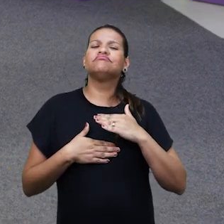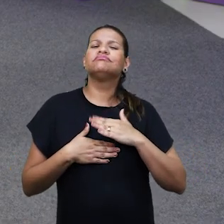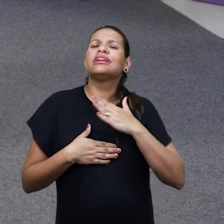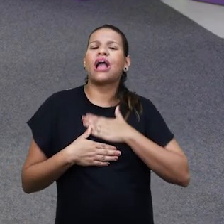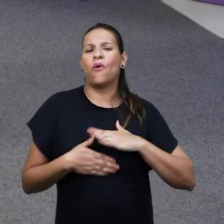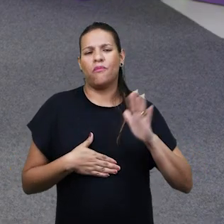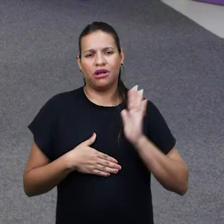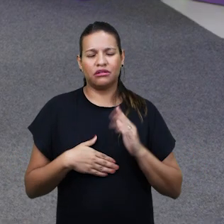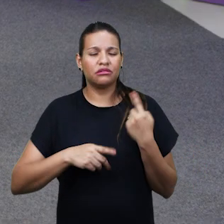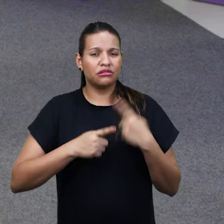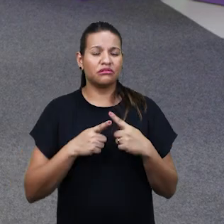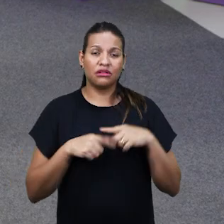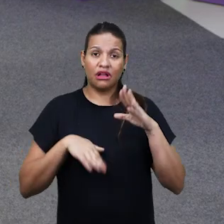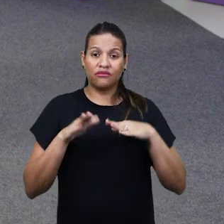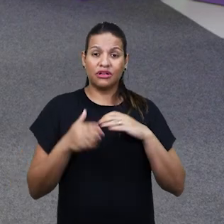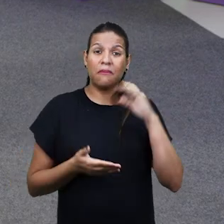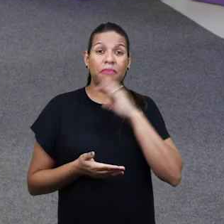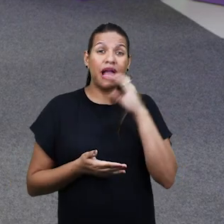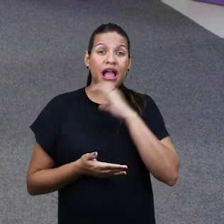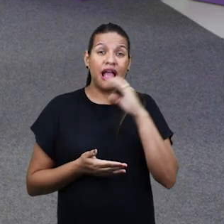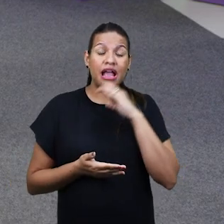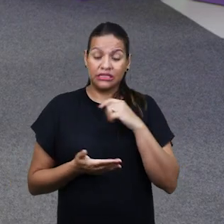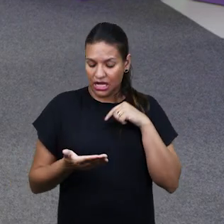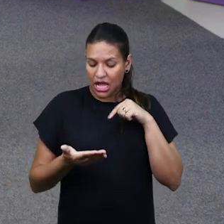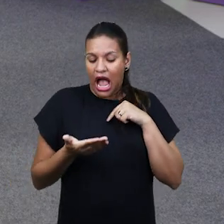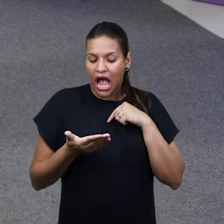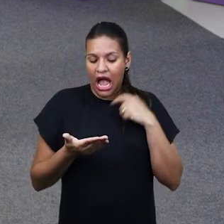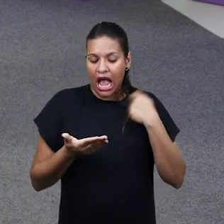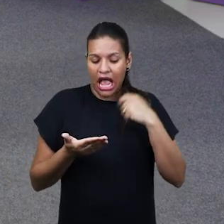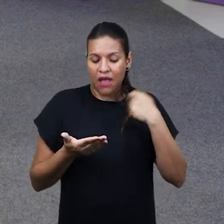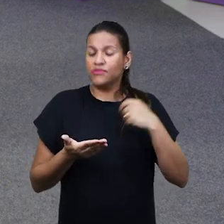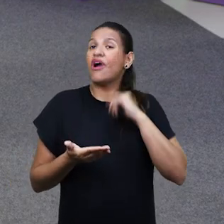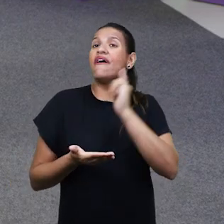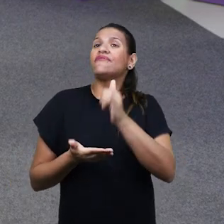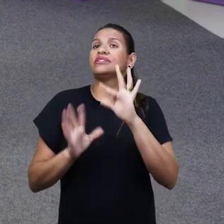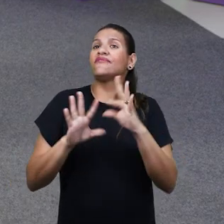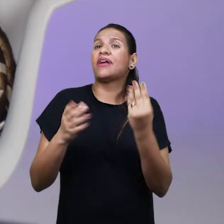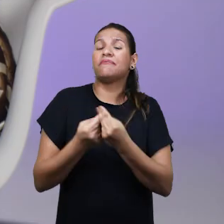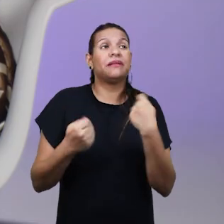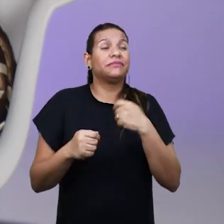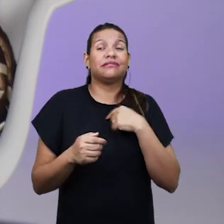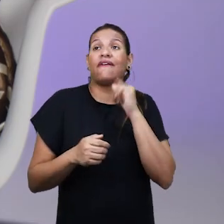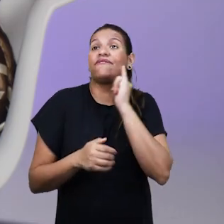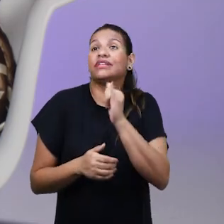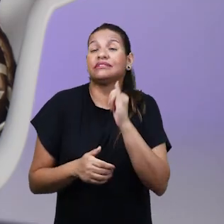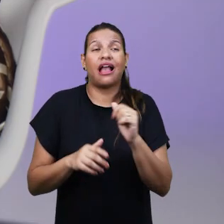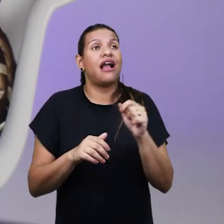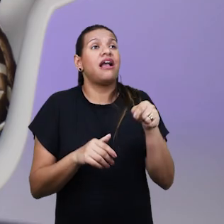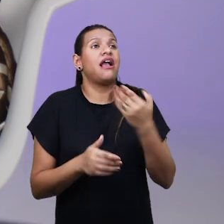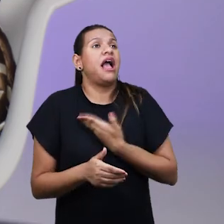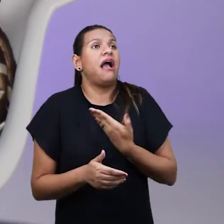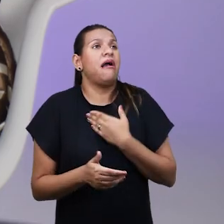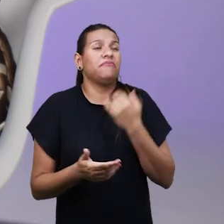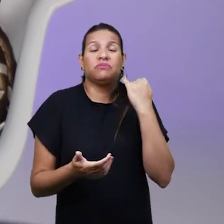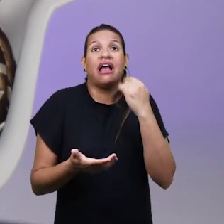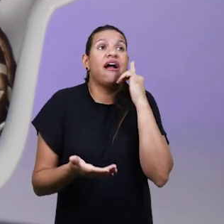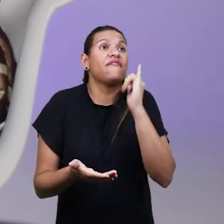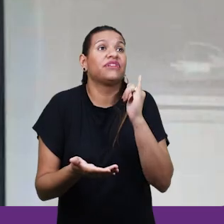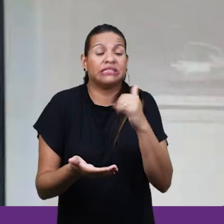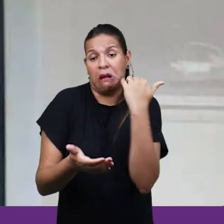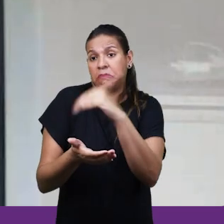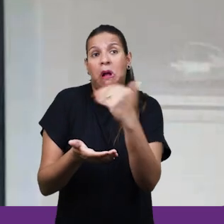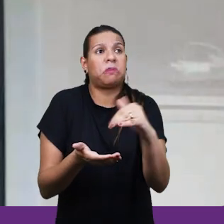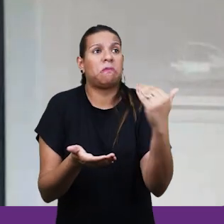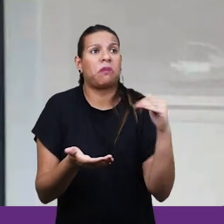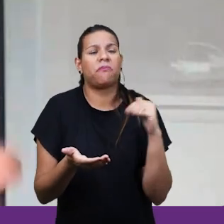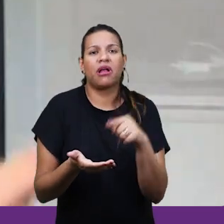parar, não ter a pressa, né? Eu brinco que informação não é batata quente, né? Aquela brincadeira que a gente ficava jogando a bola